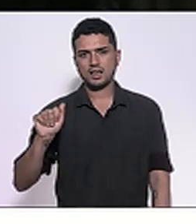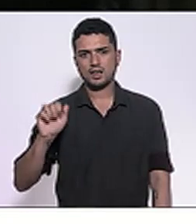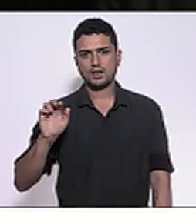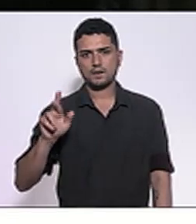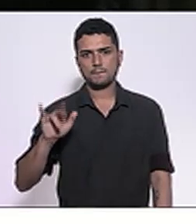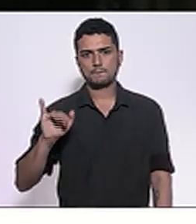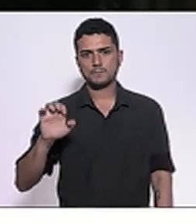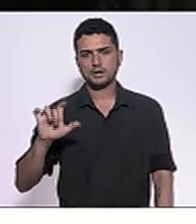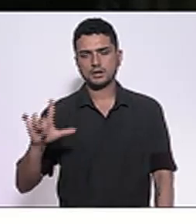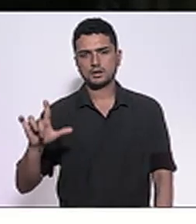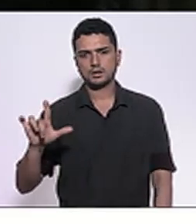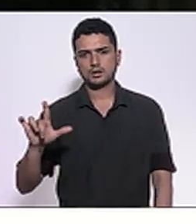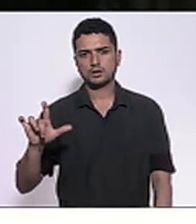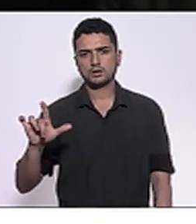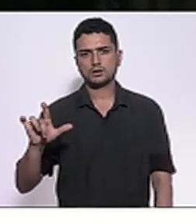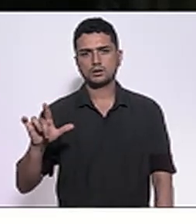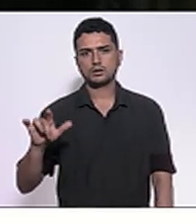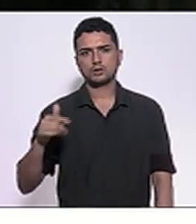do desembargador?